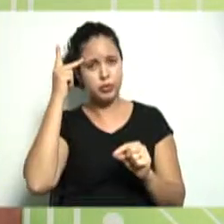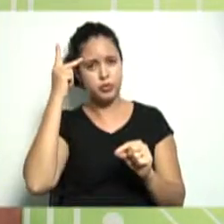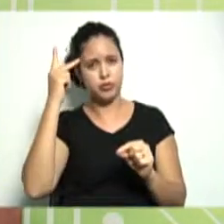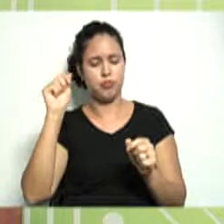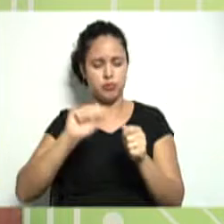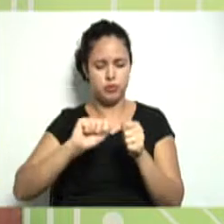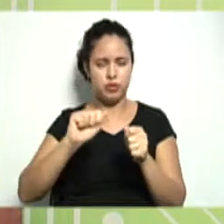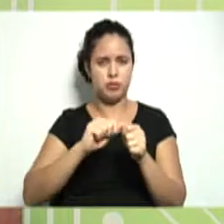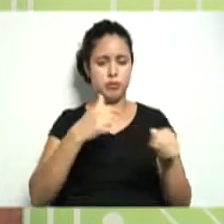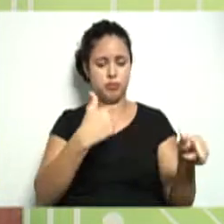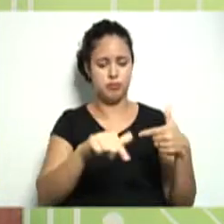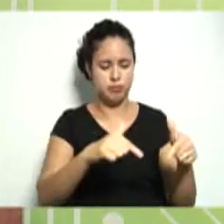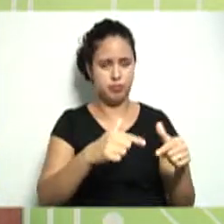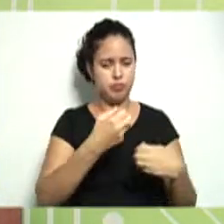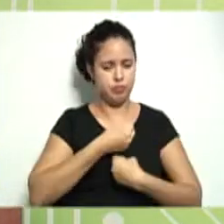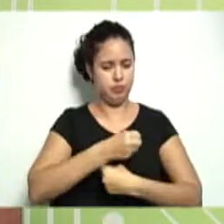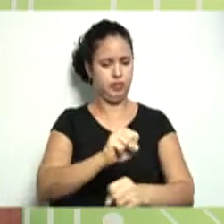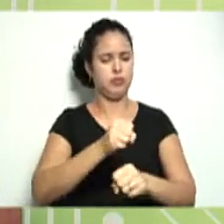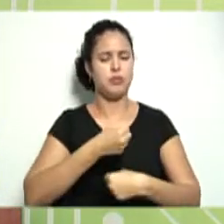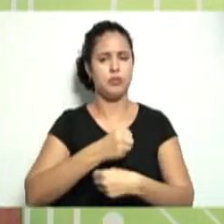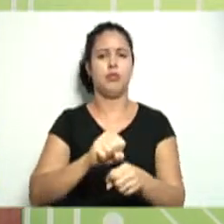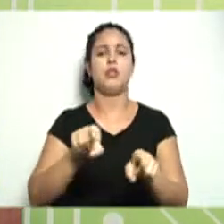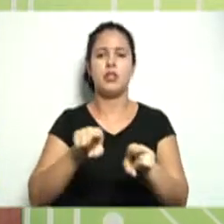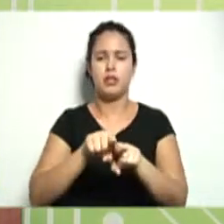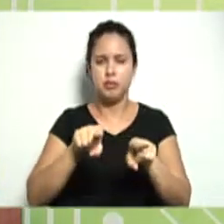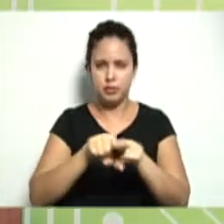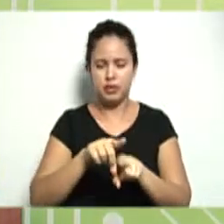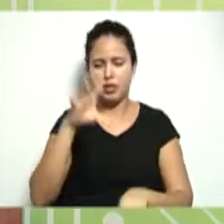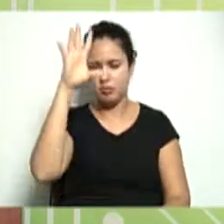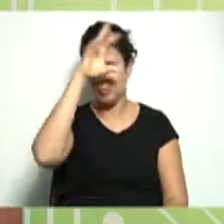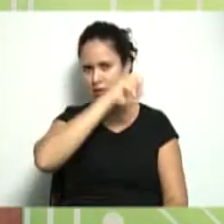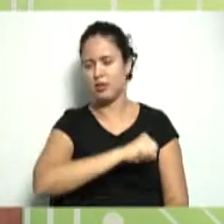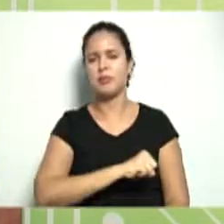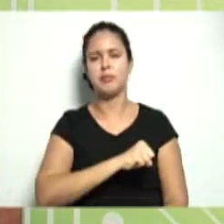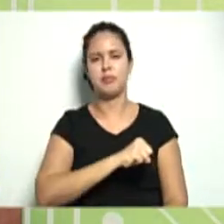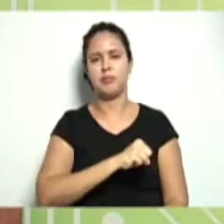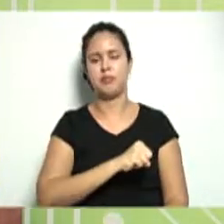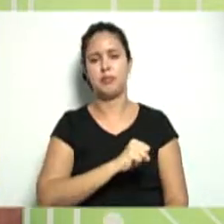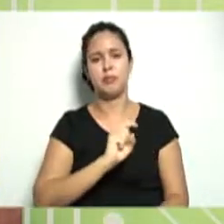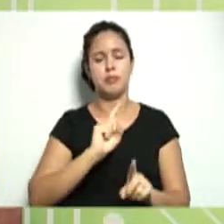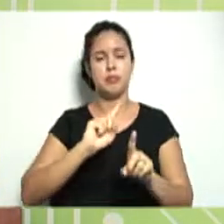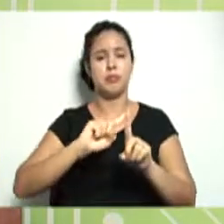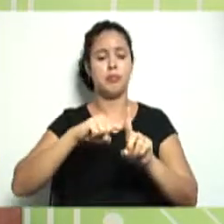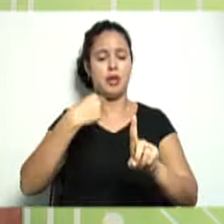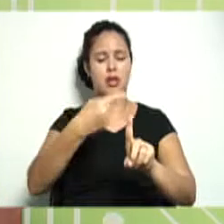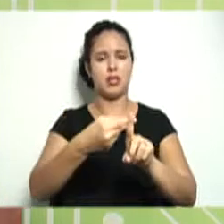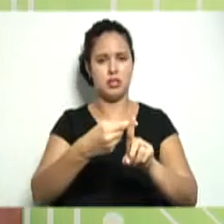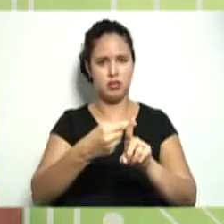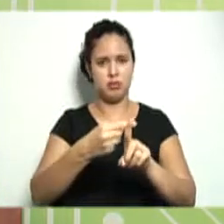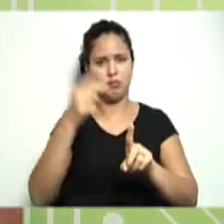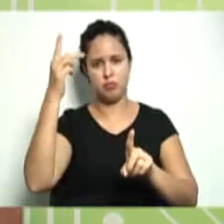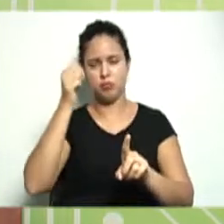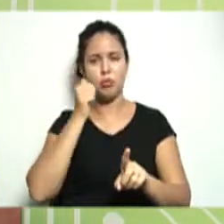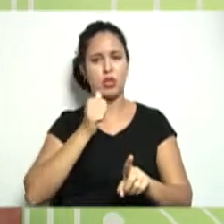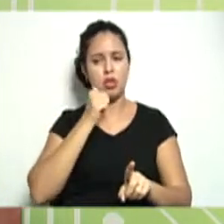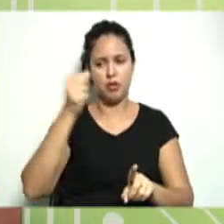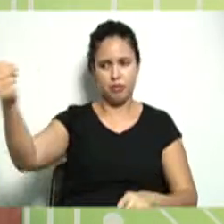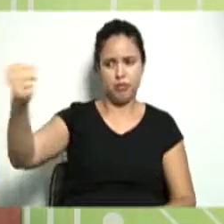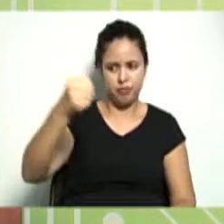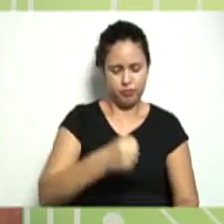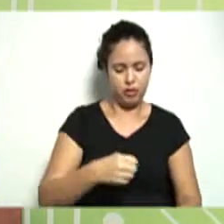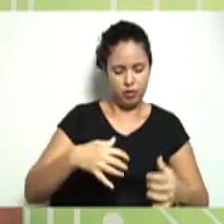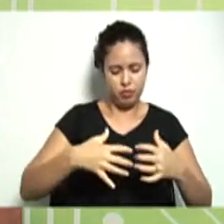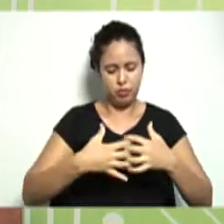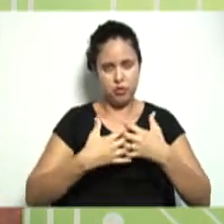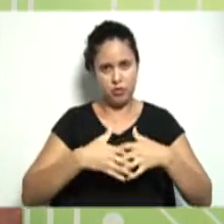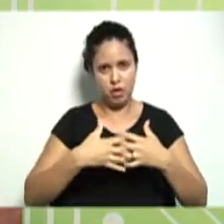atividade, elas continuam também aprendendo, embora elas não venham para aprender, elas vêm